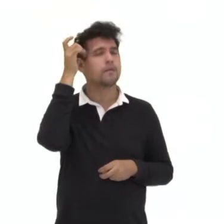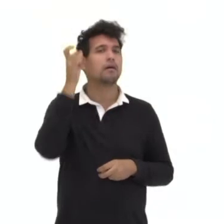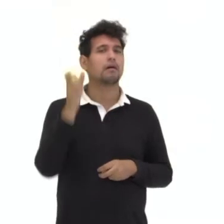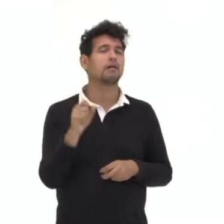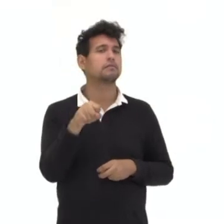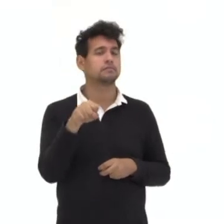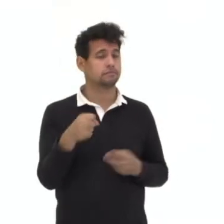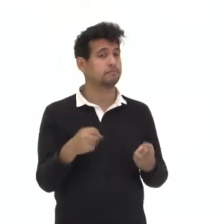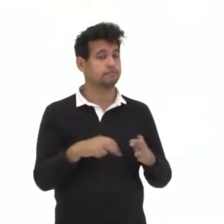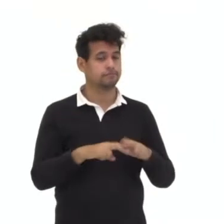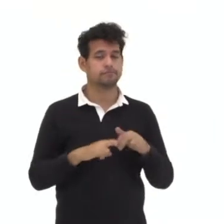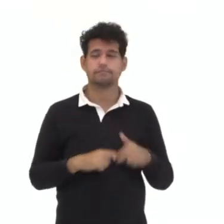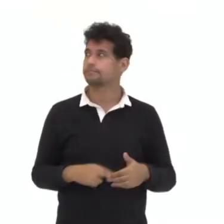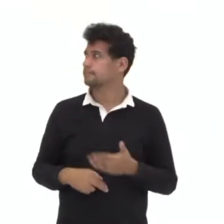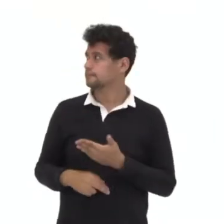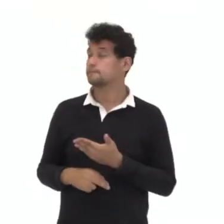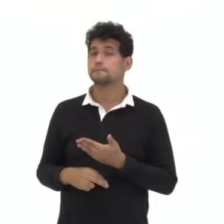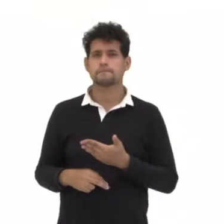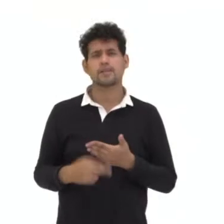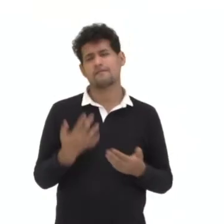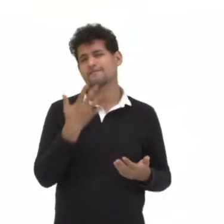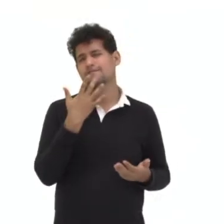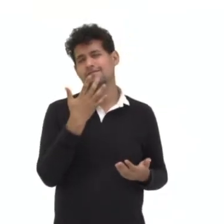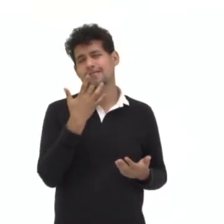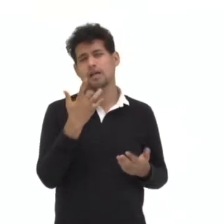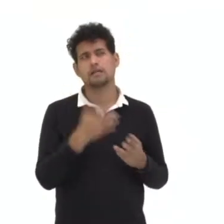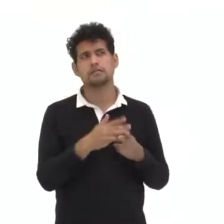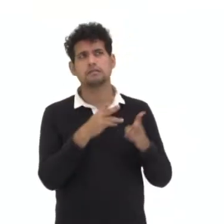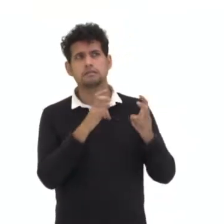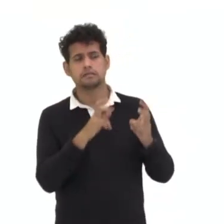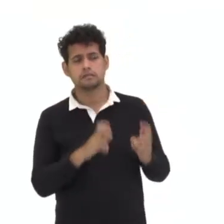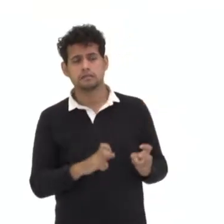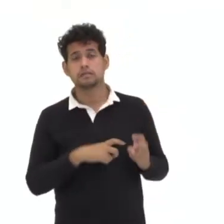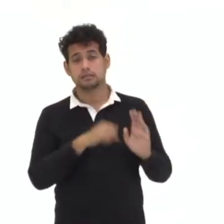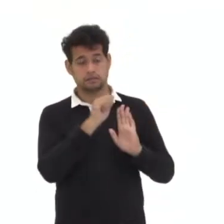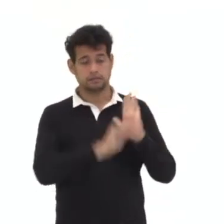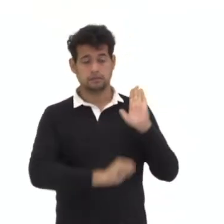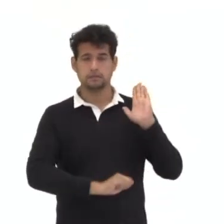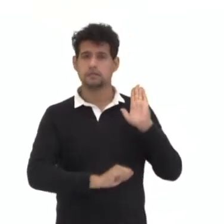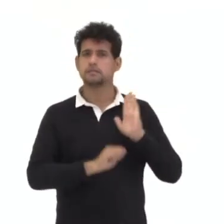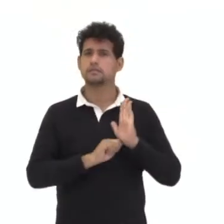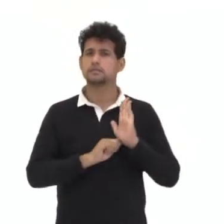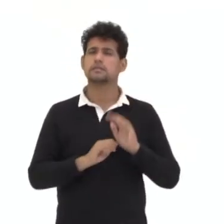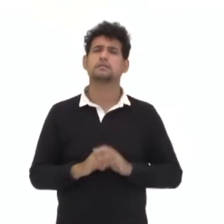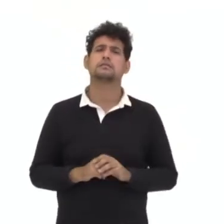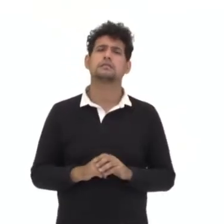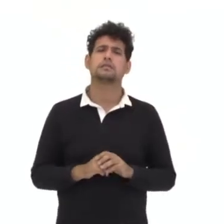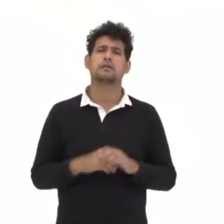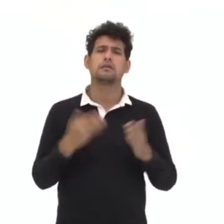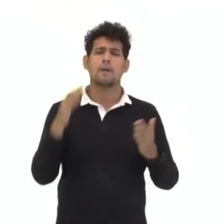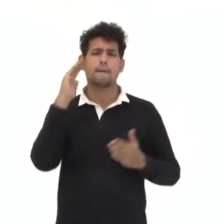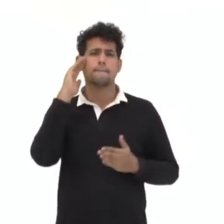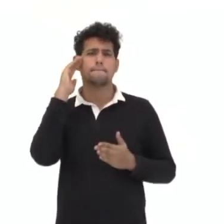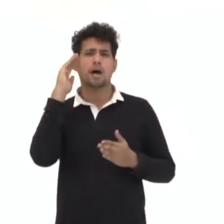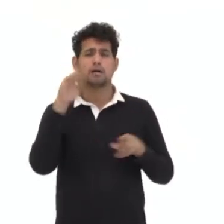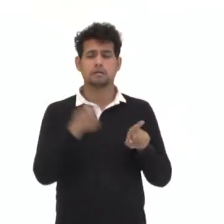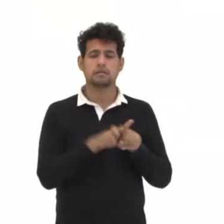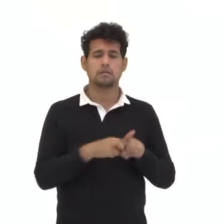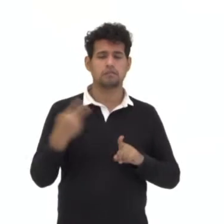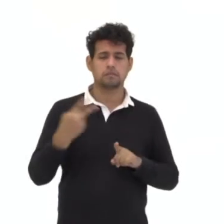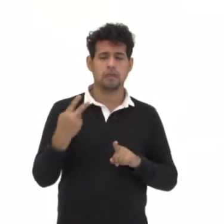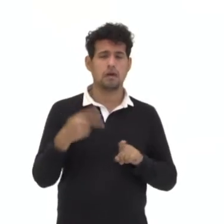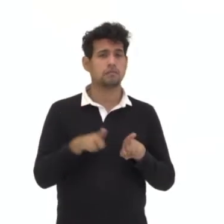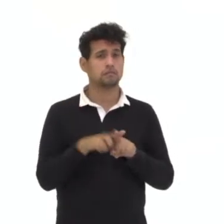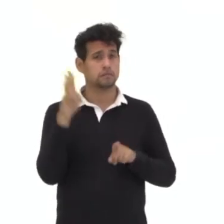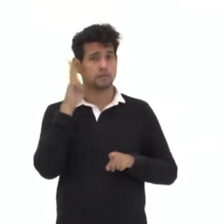justamente por isso. Então, é bem fácil localizar isso no texto. Personagem principal e secundários, lembrando